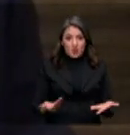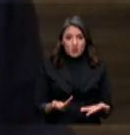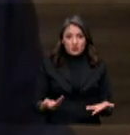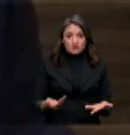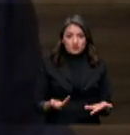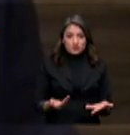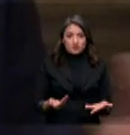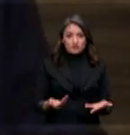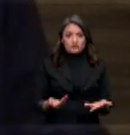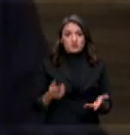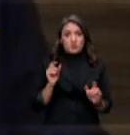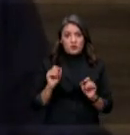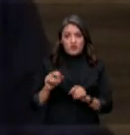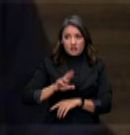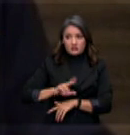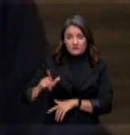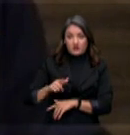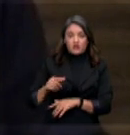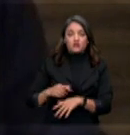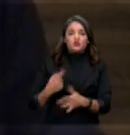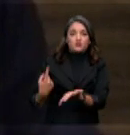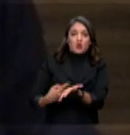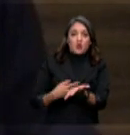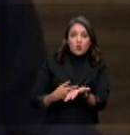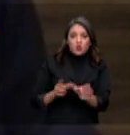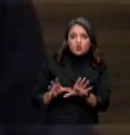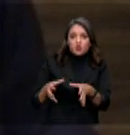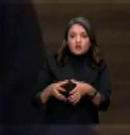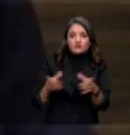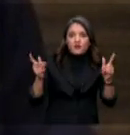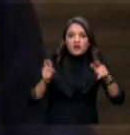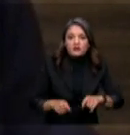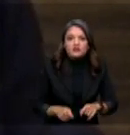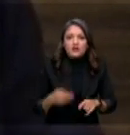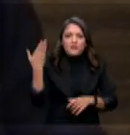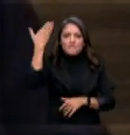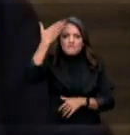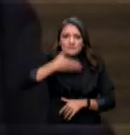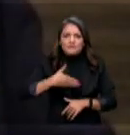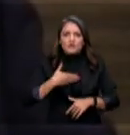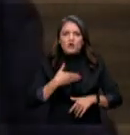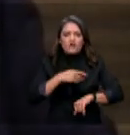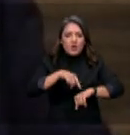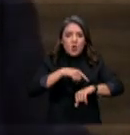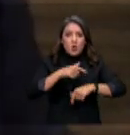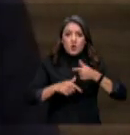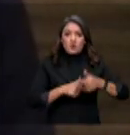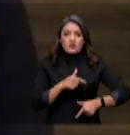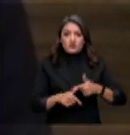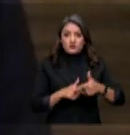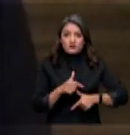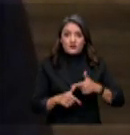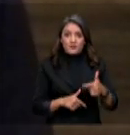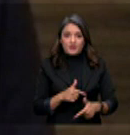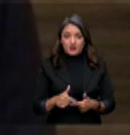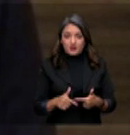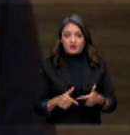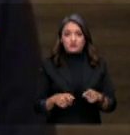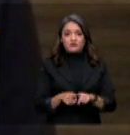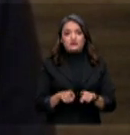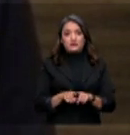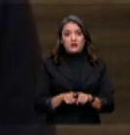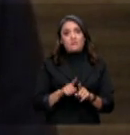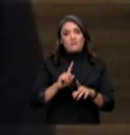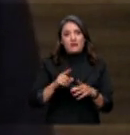acordo coletivo, seja possível a comprovação da jornada de trabalho e da eventual prestação de